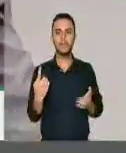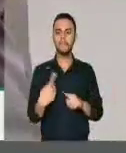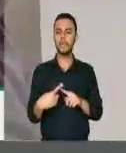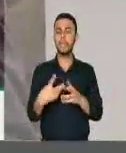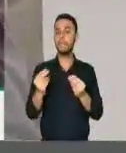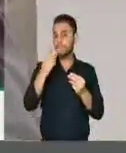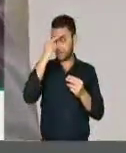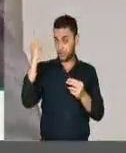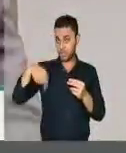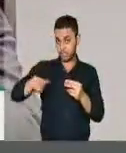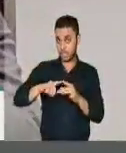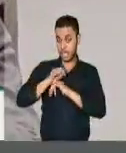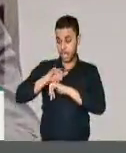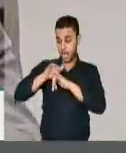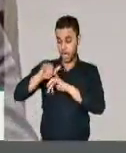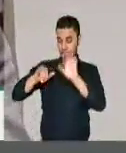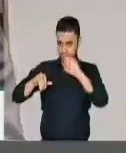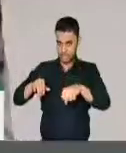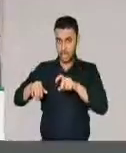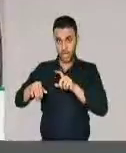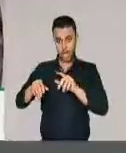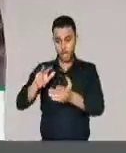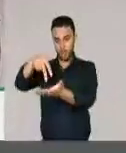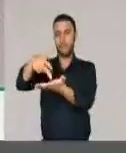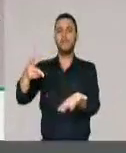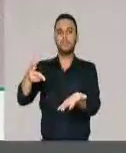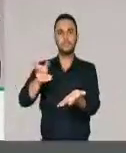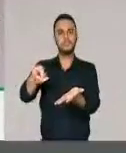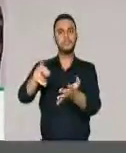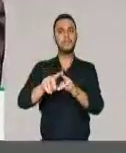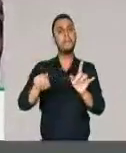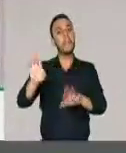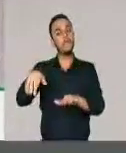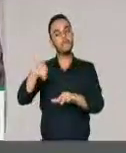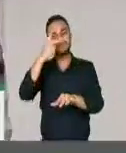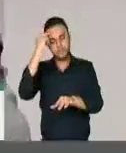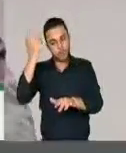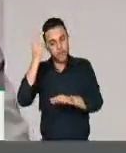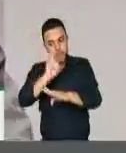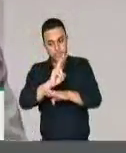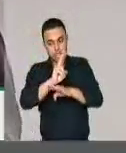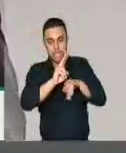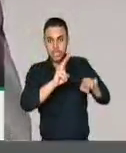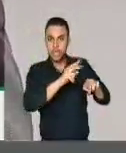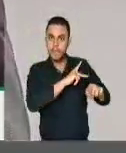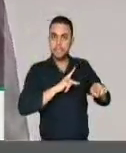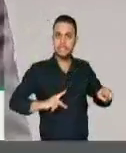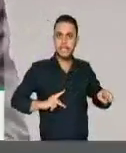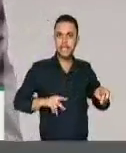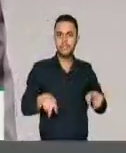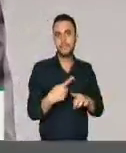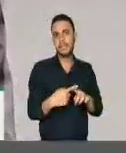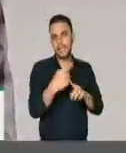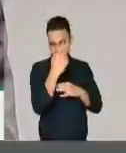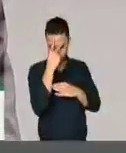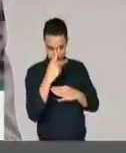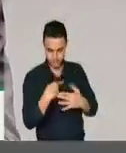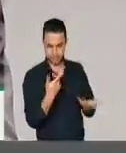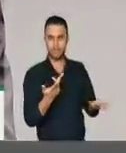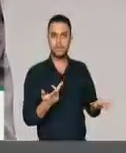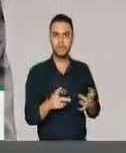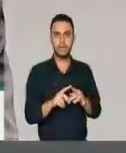são denunciados e vão à frente. Agora, talvez esses queiram proteger o presidente para se proteger também. A